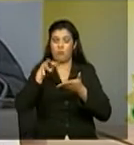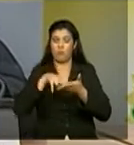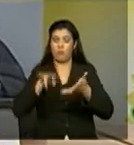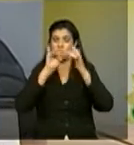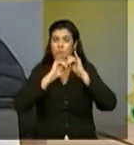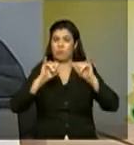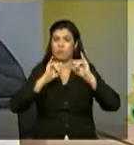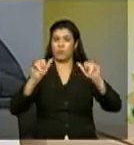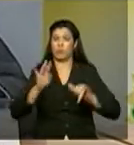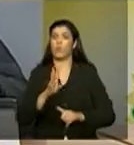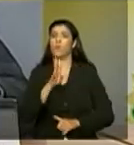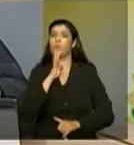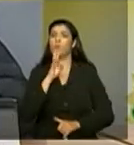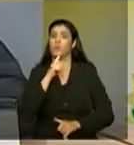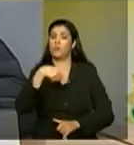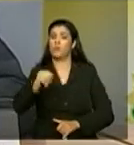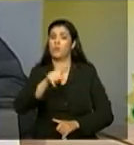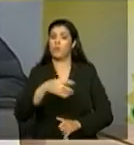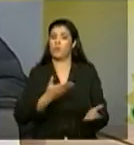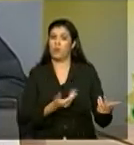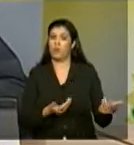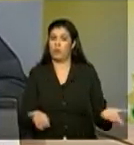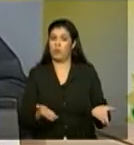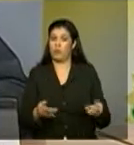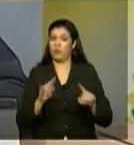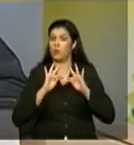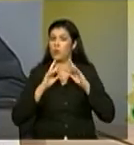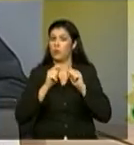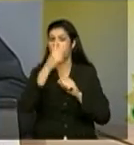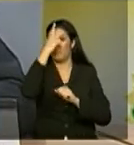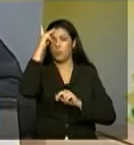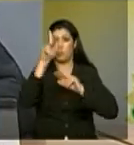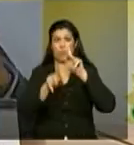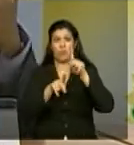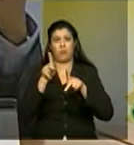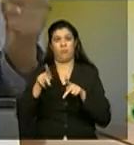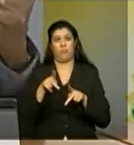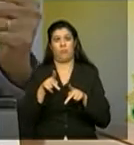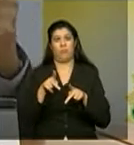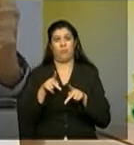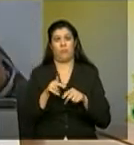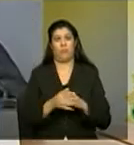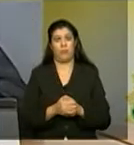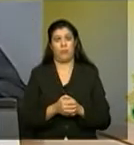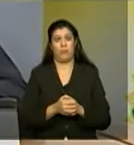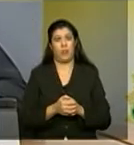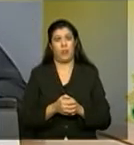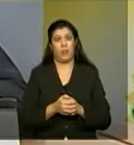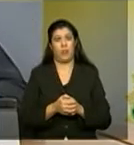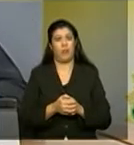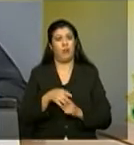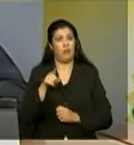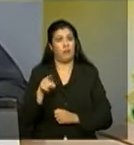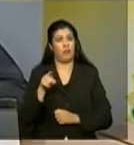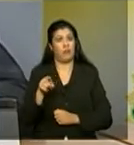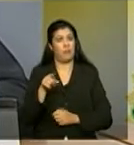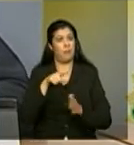espelho da nossa juventude e todos os brasileiros sabem o perito que trabalhou